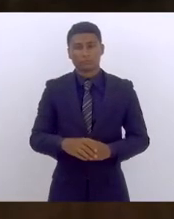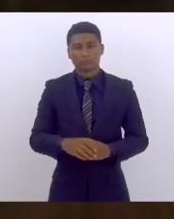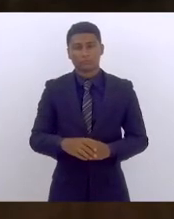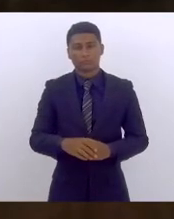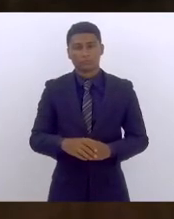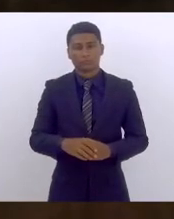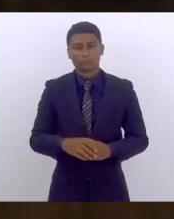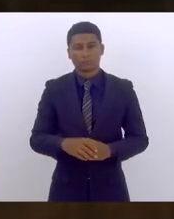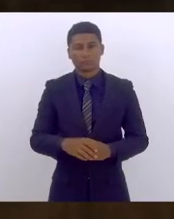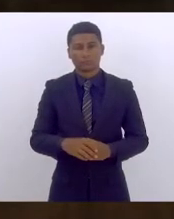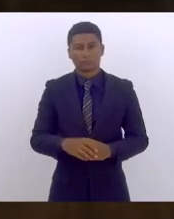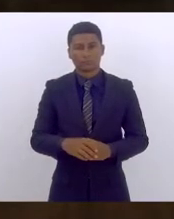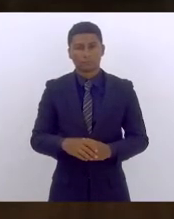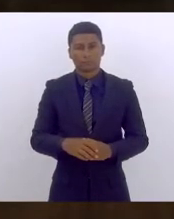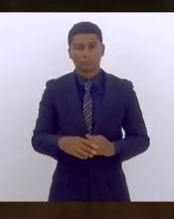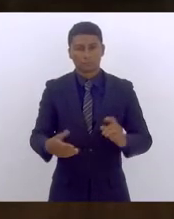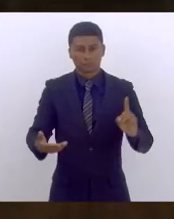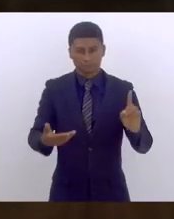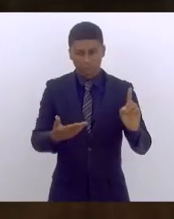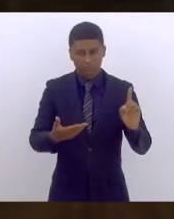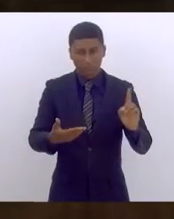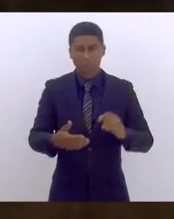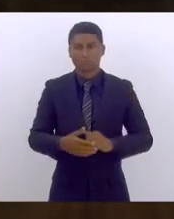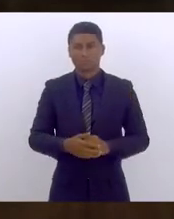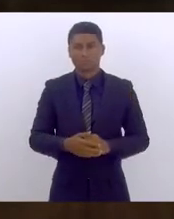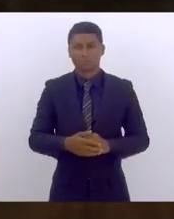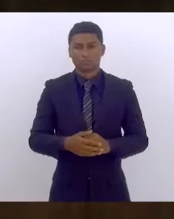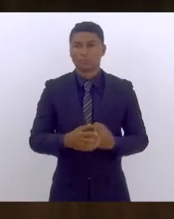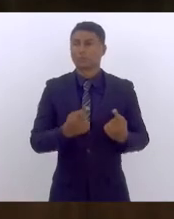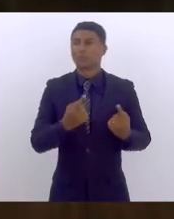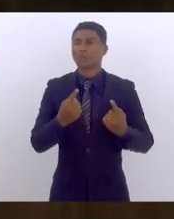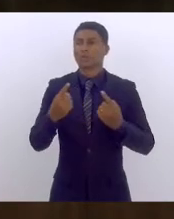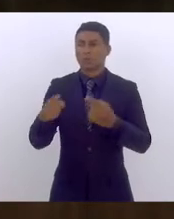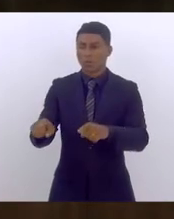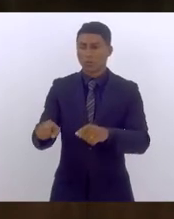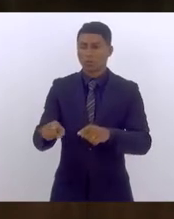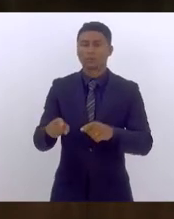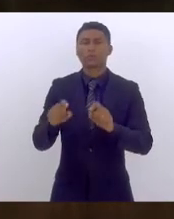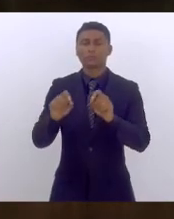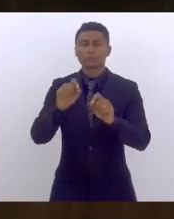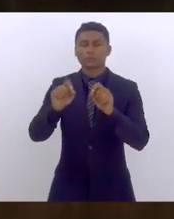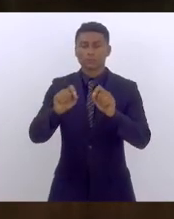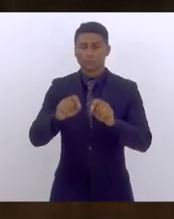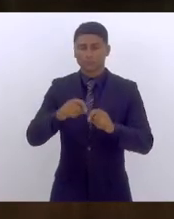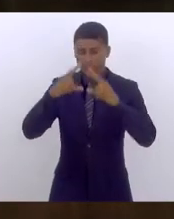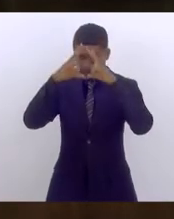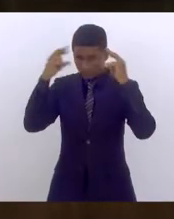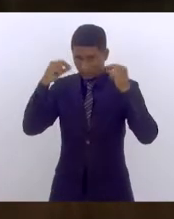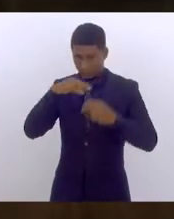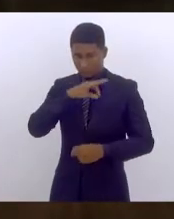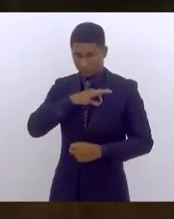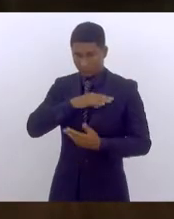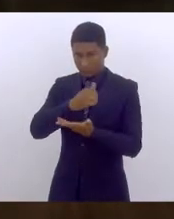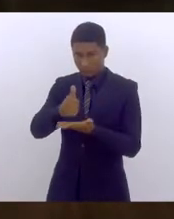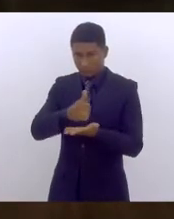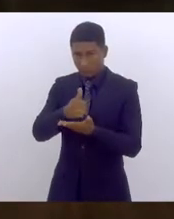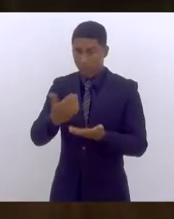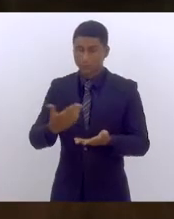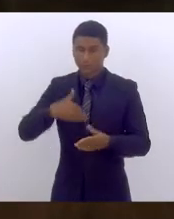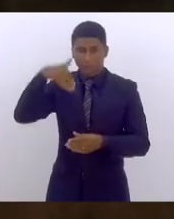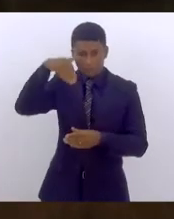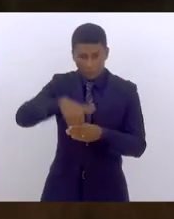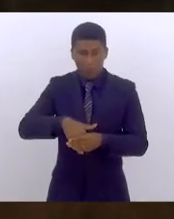apresentou contra o piso da enfermagem. Então, meu voto é